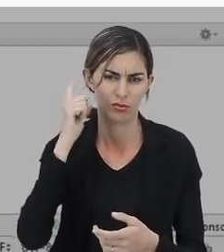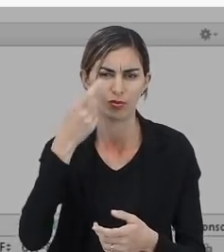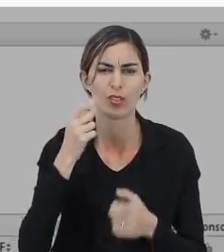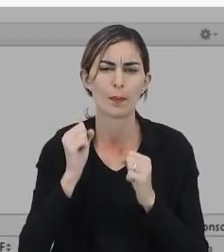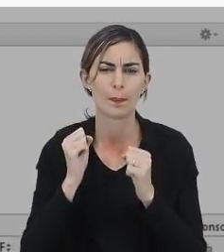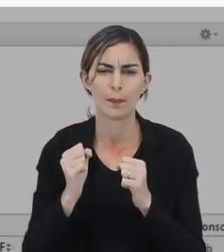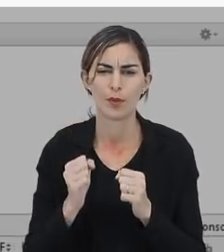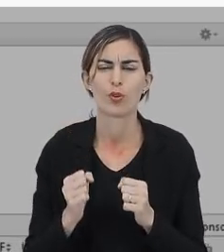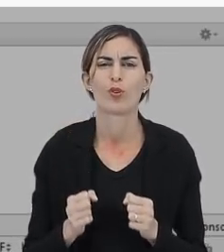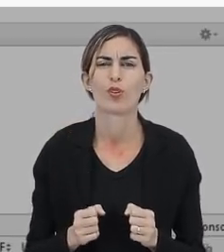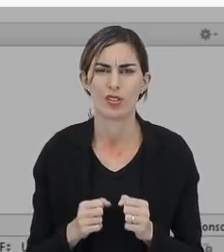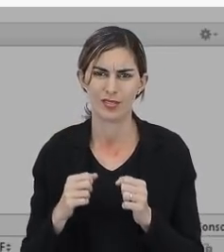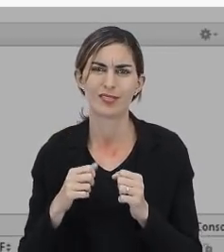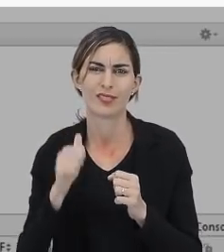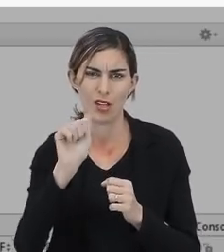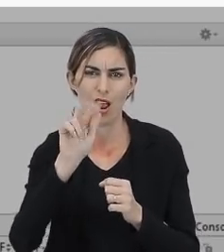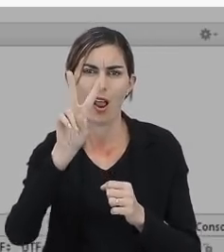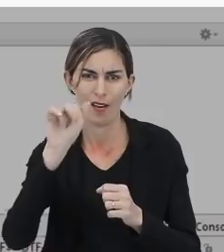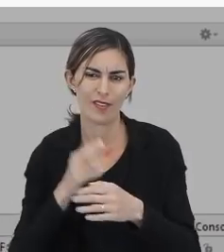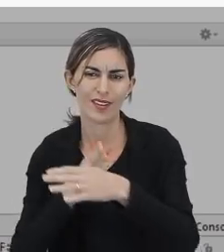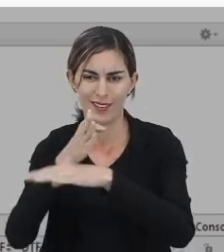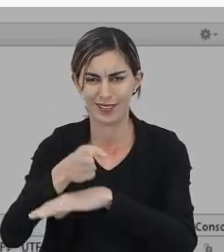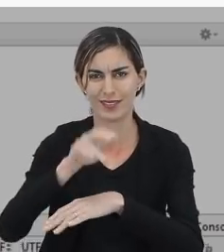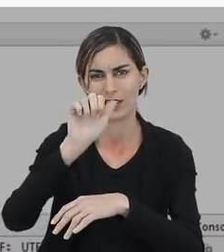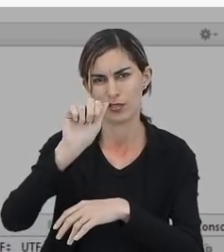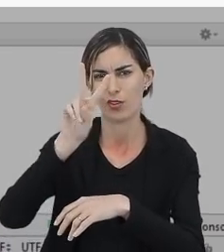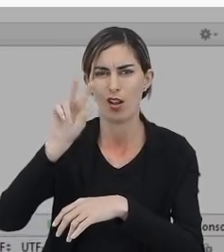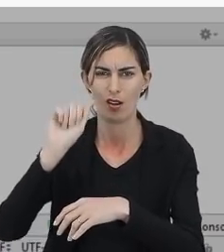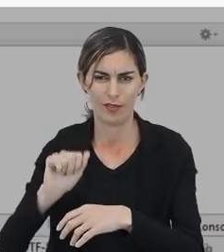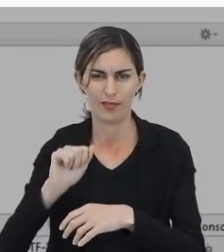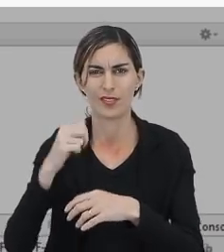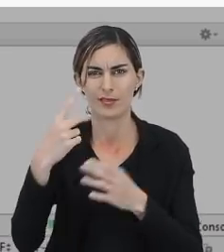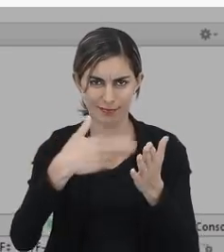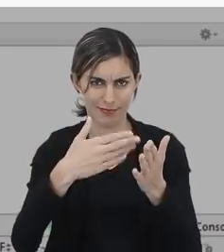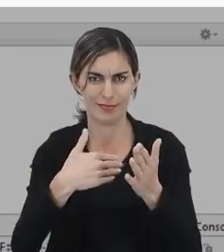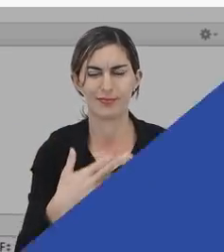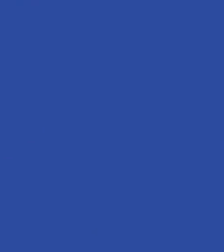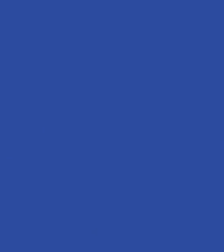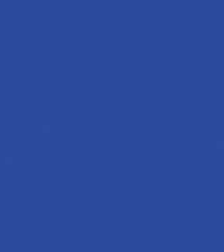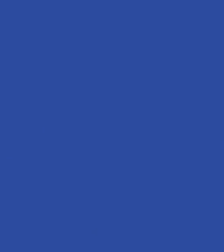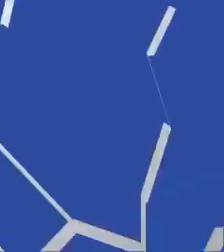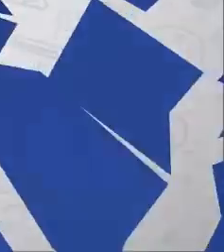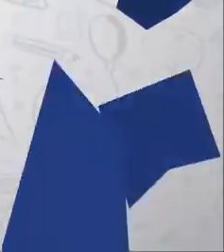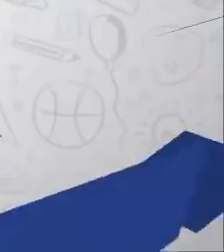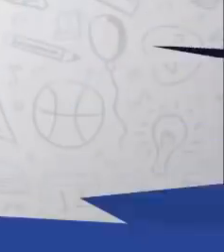você pode usar o fórum do AVA. Então, nos vemos na próxima competência.